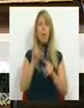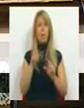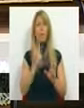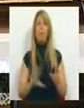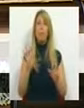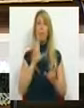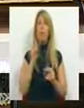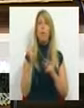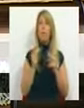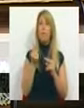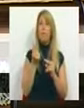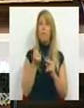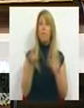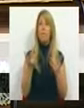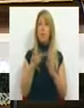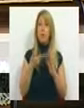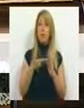que, curiosamente,